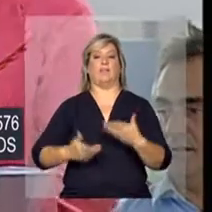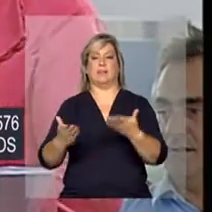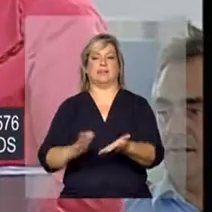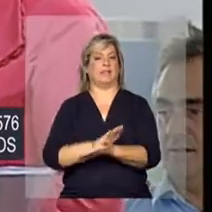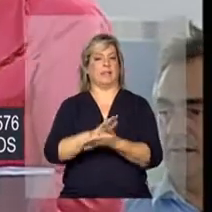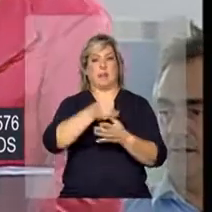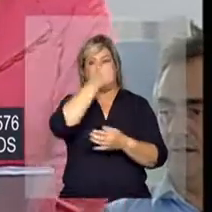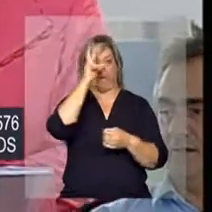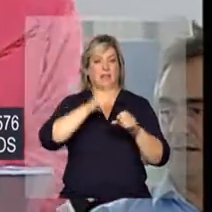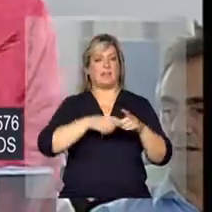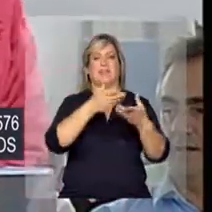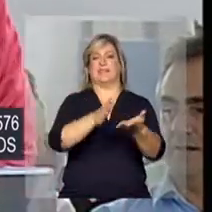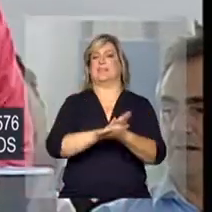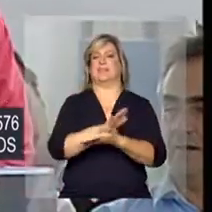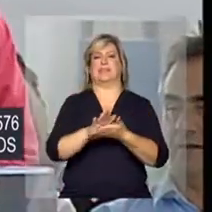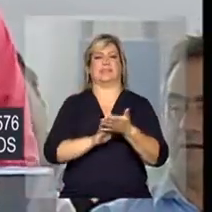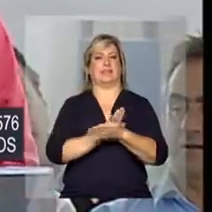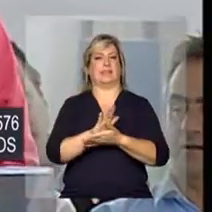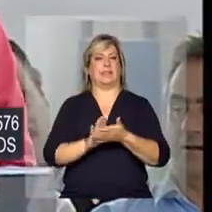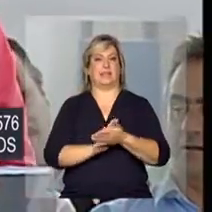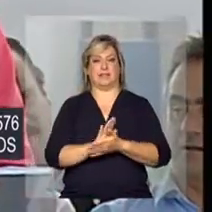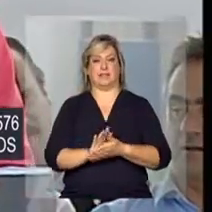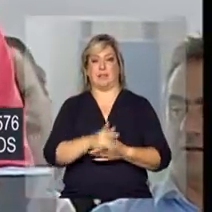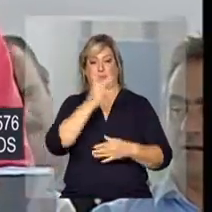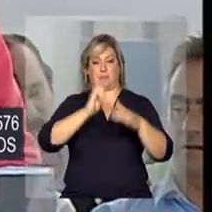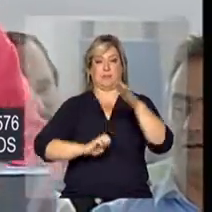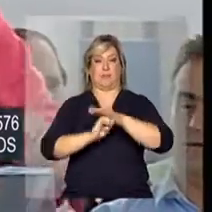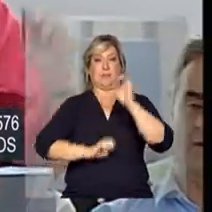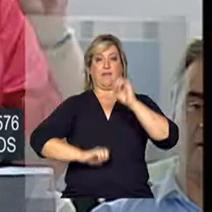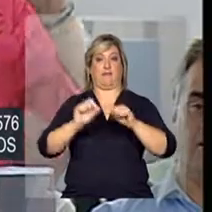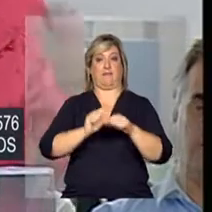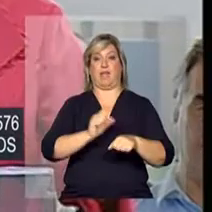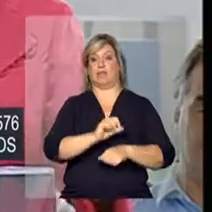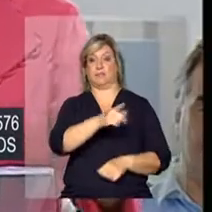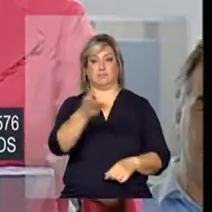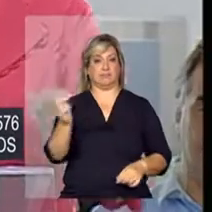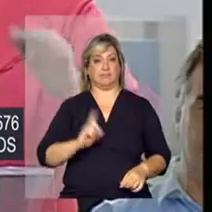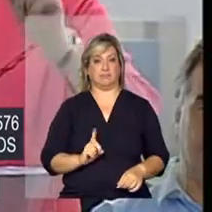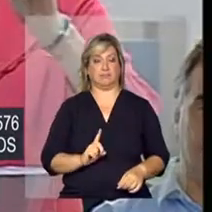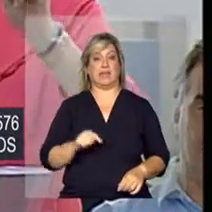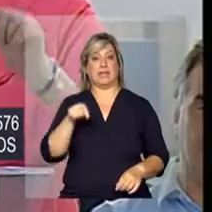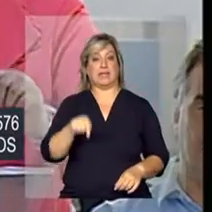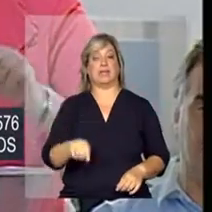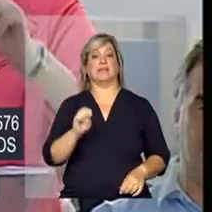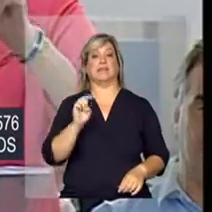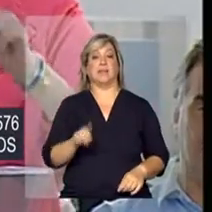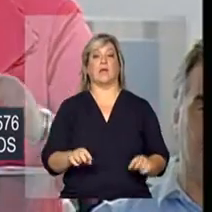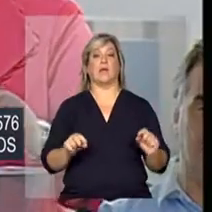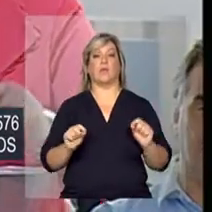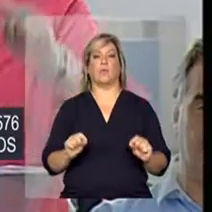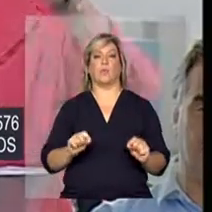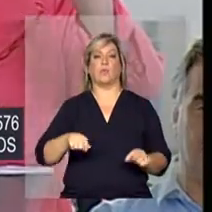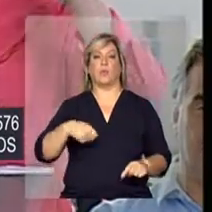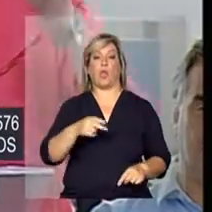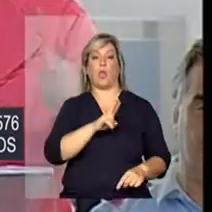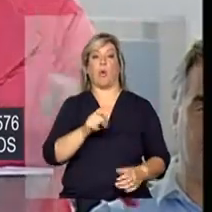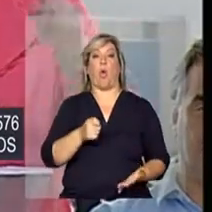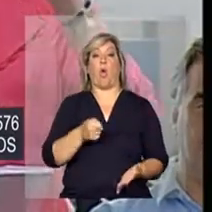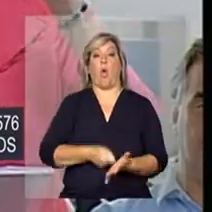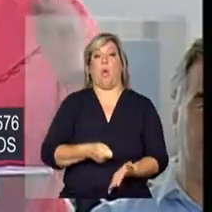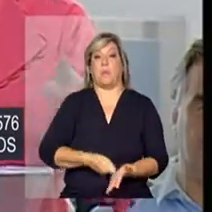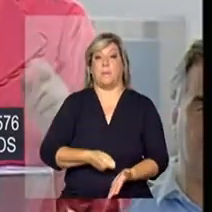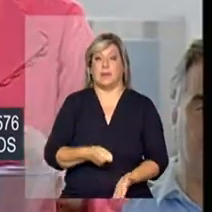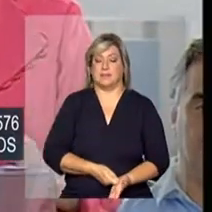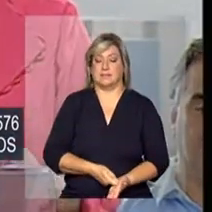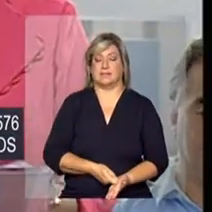devem ao prefeito, nem ao empresário que fez. Isso é aquilo que se chama obrigação